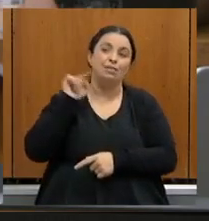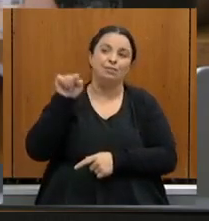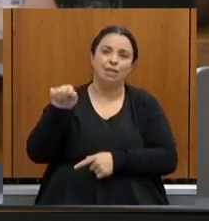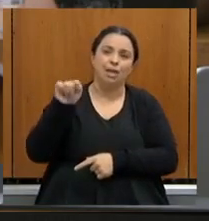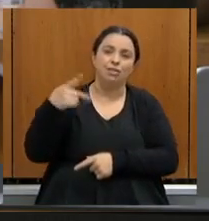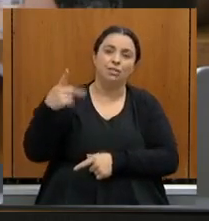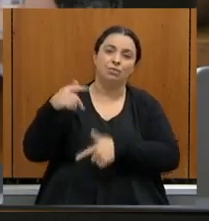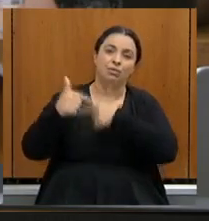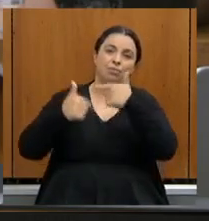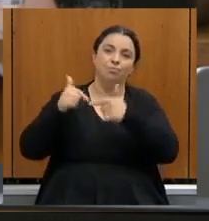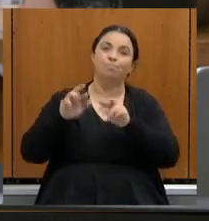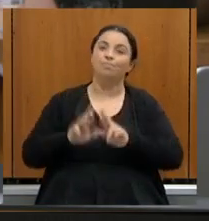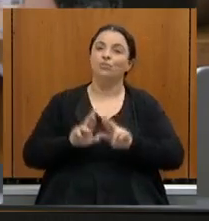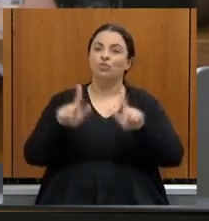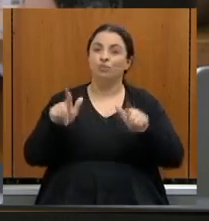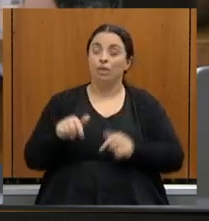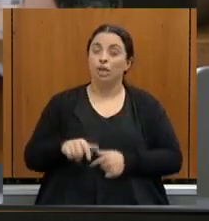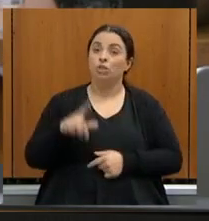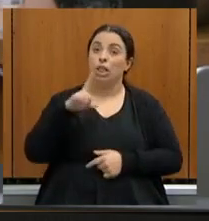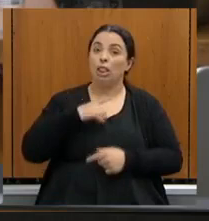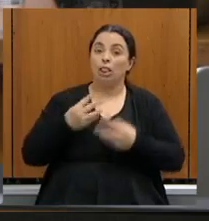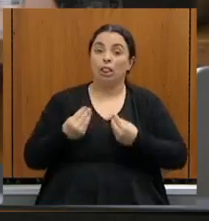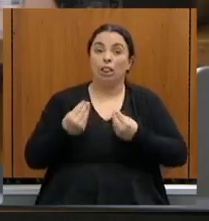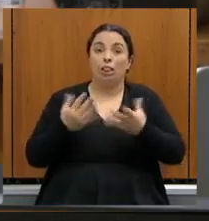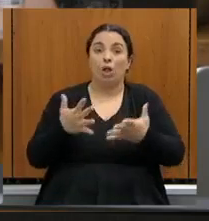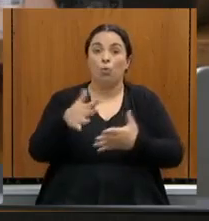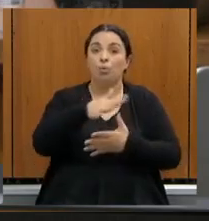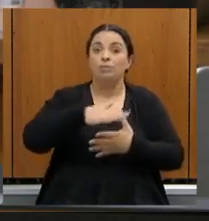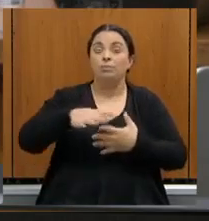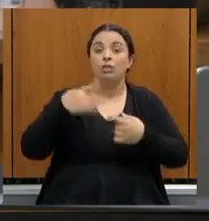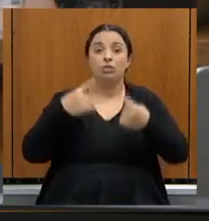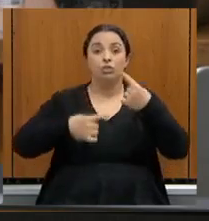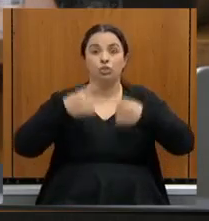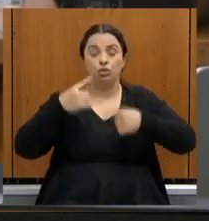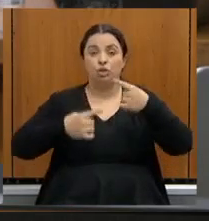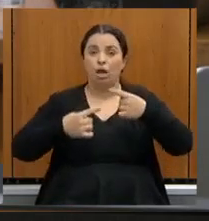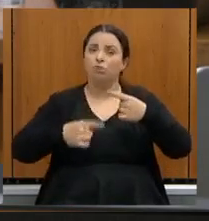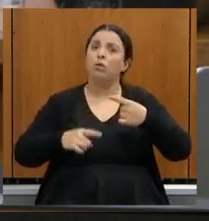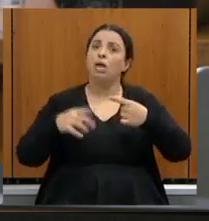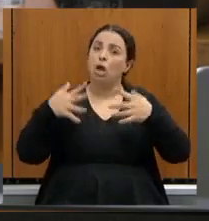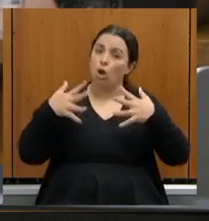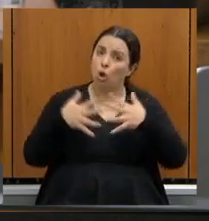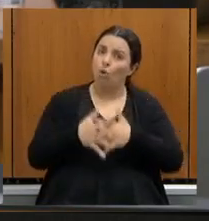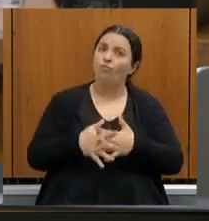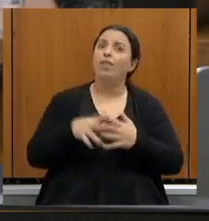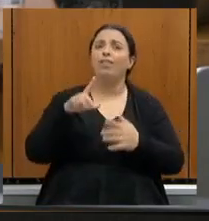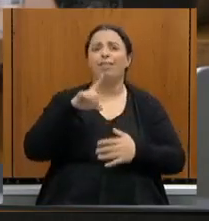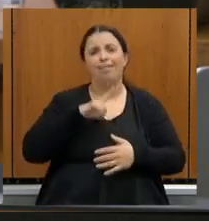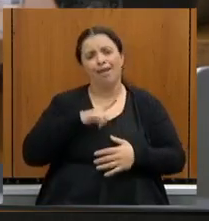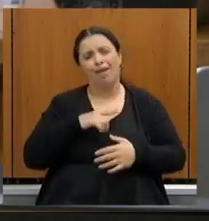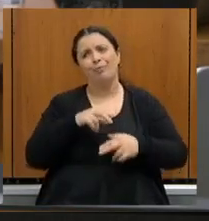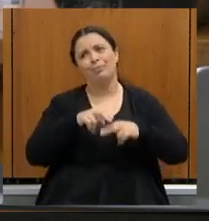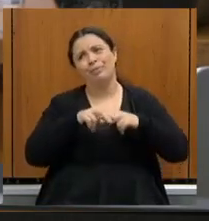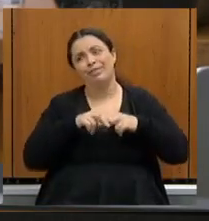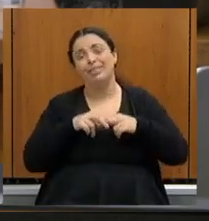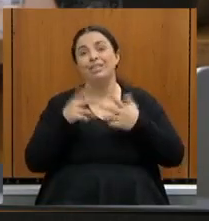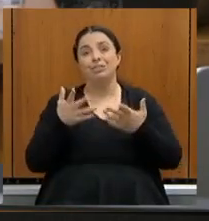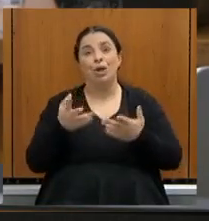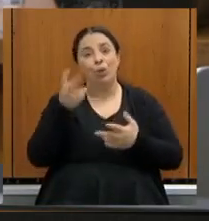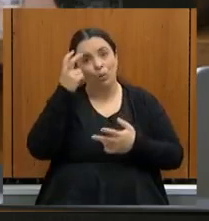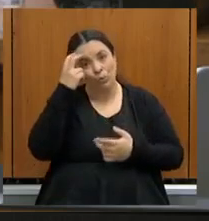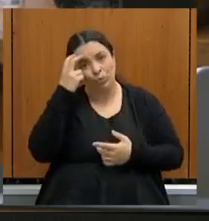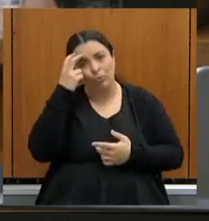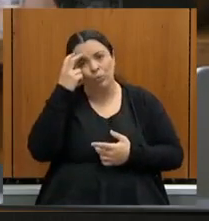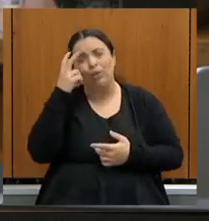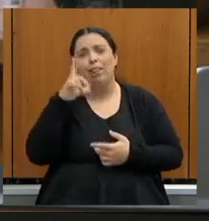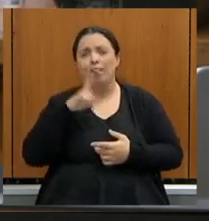de diálogo de não sem conflitos porque é próprio da cultura a dialética é próprio